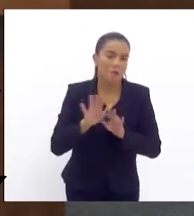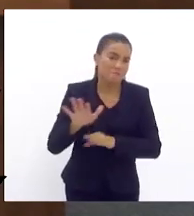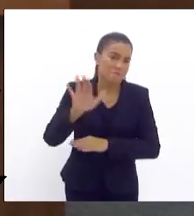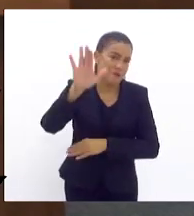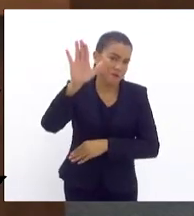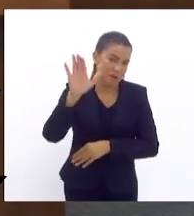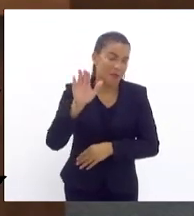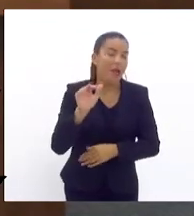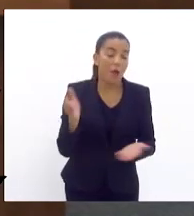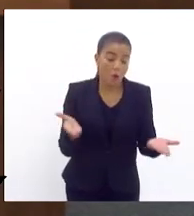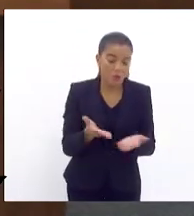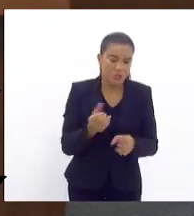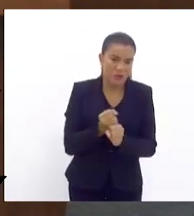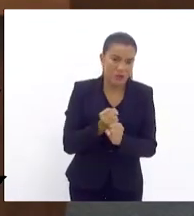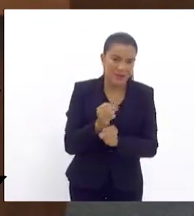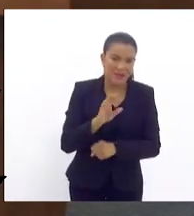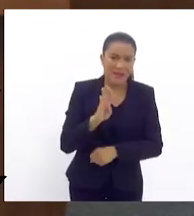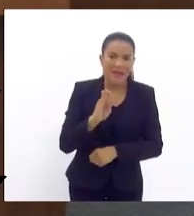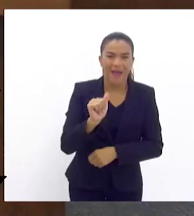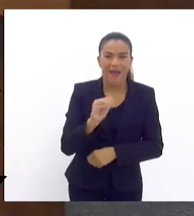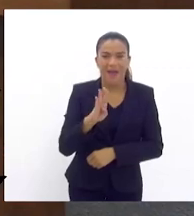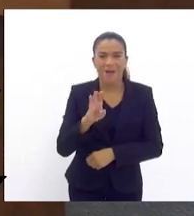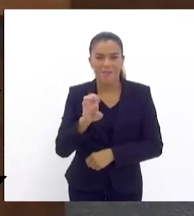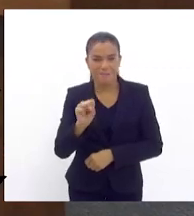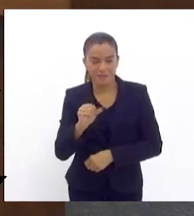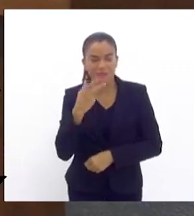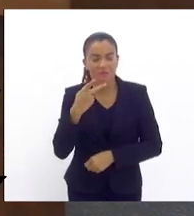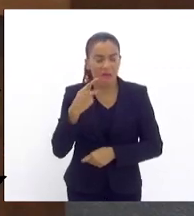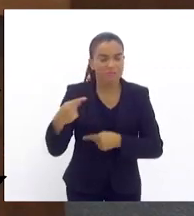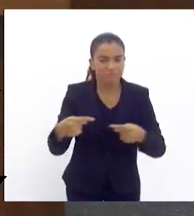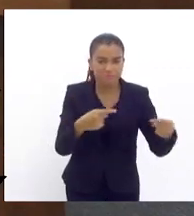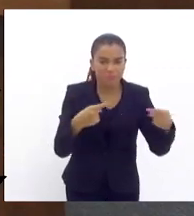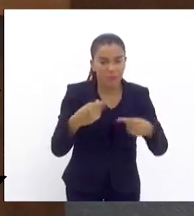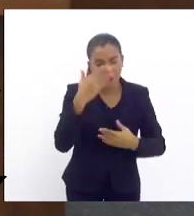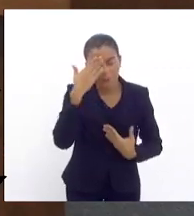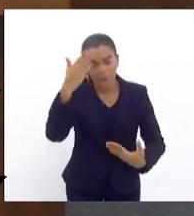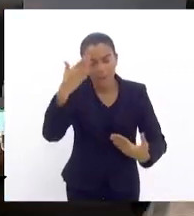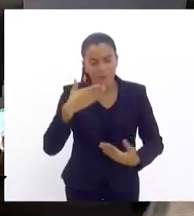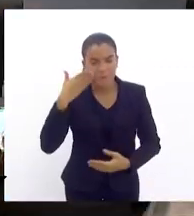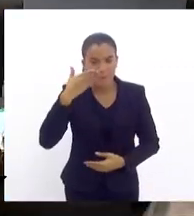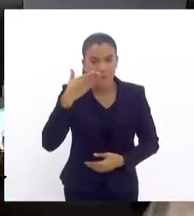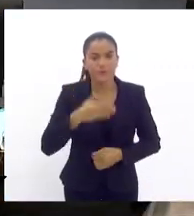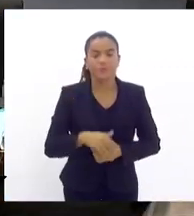ABS esse ano vai trazer em discussão no seu evento Saneia Rio. Então, fica aí. Muito obrigado, minha fala.